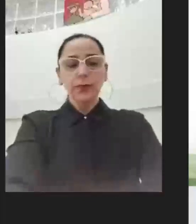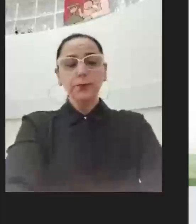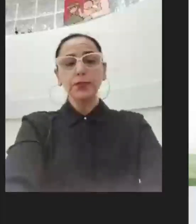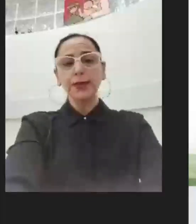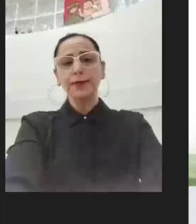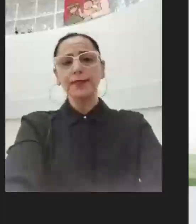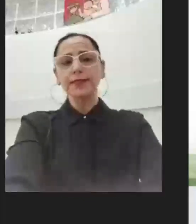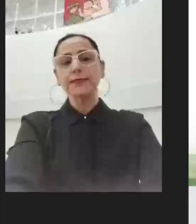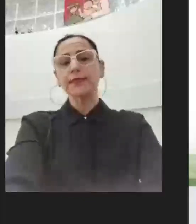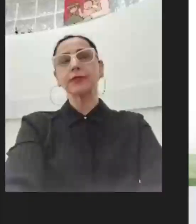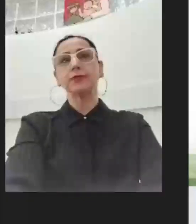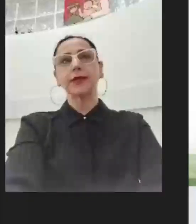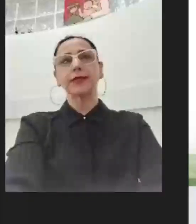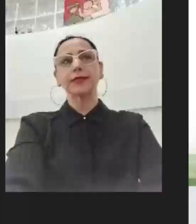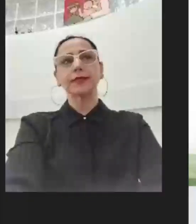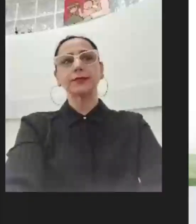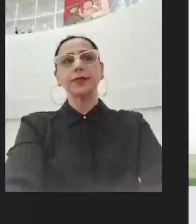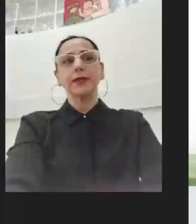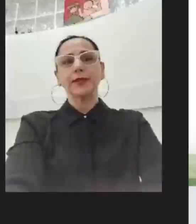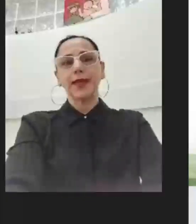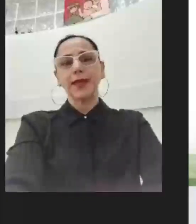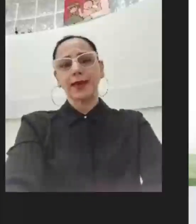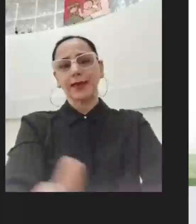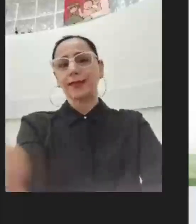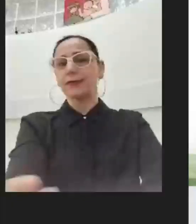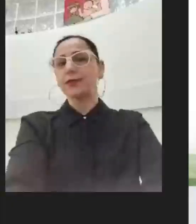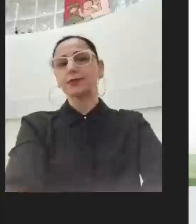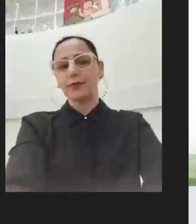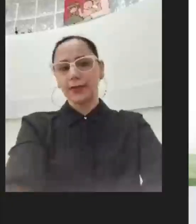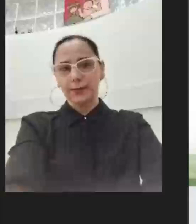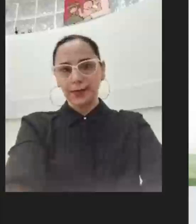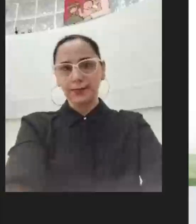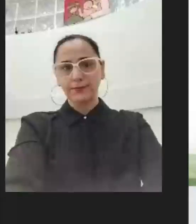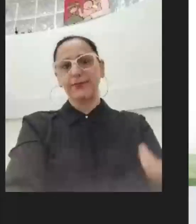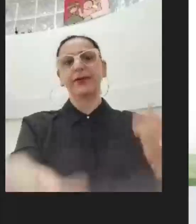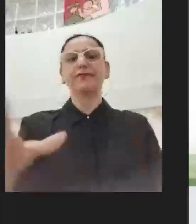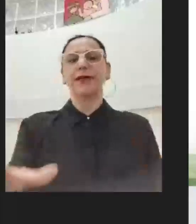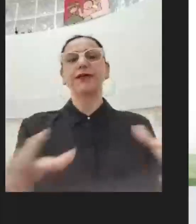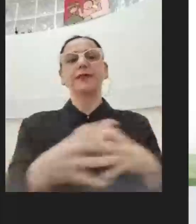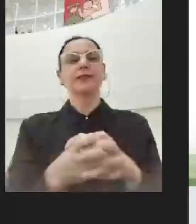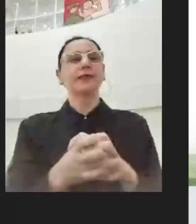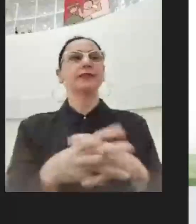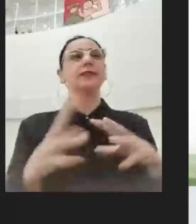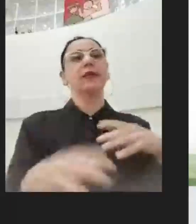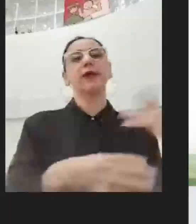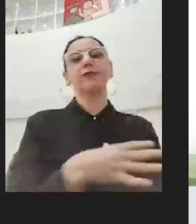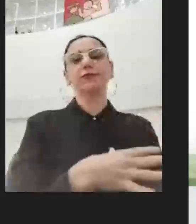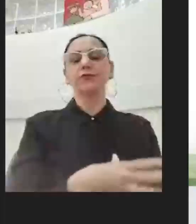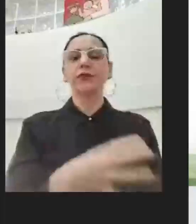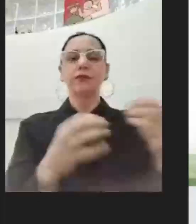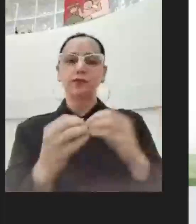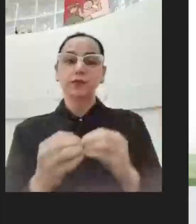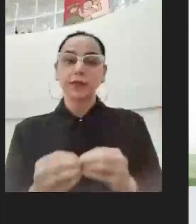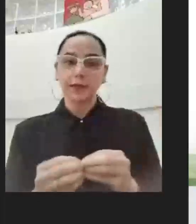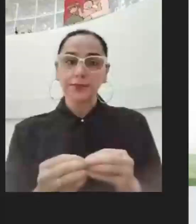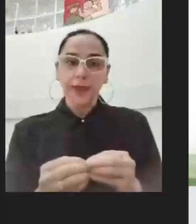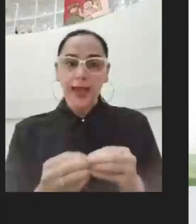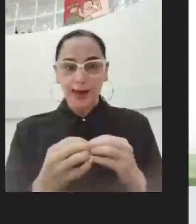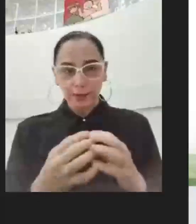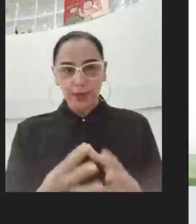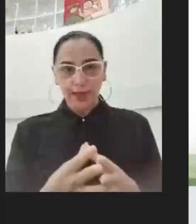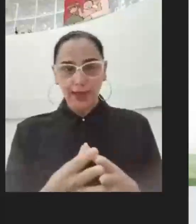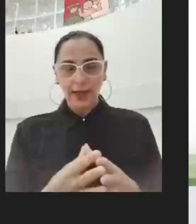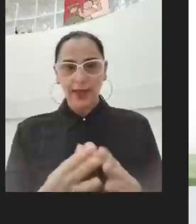quê? Porque a amamentação, ela tem, né, aquele mito de que a mama vai ficar flácida, de que é um ato difícil,